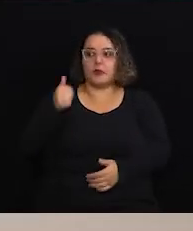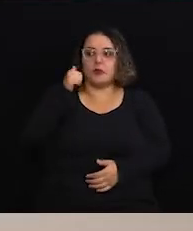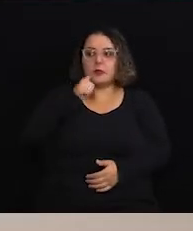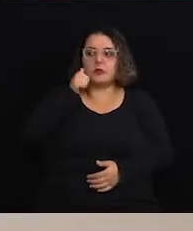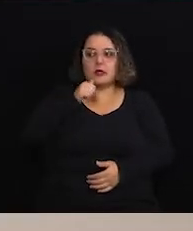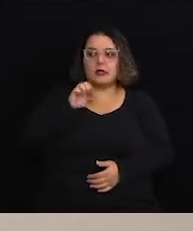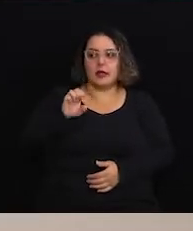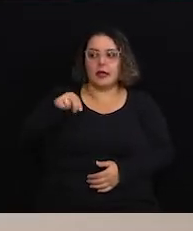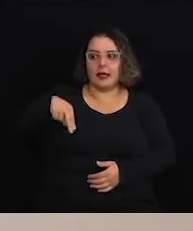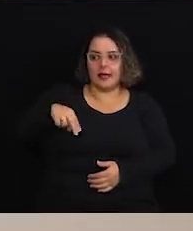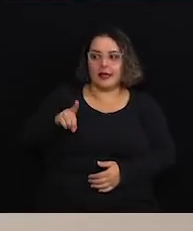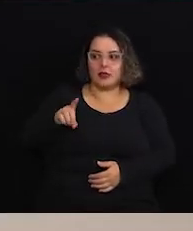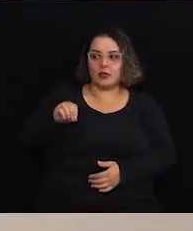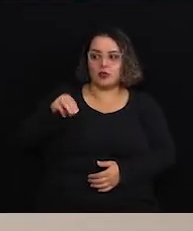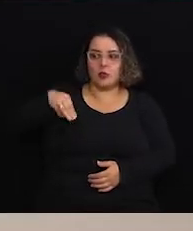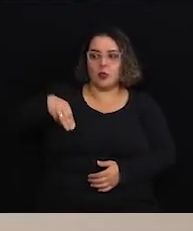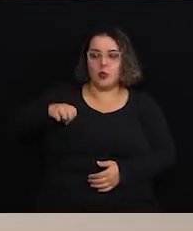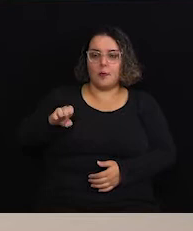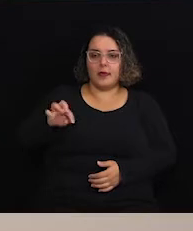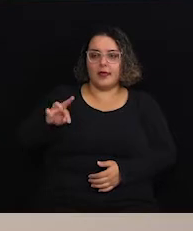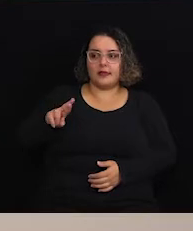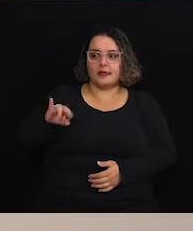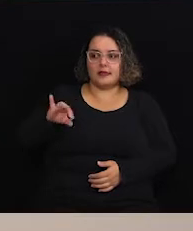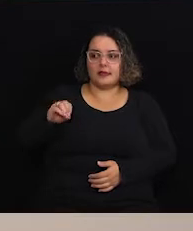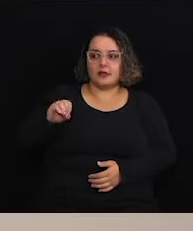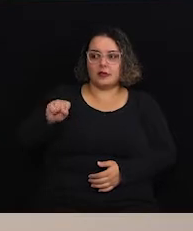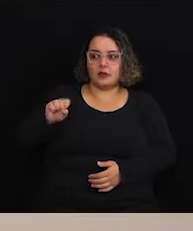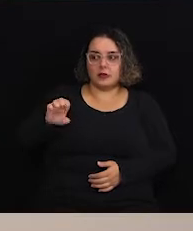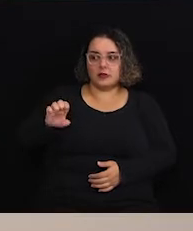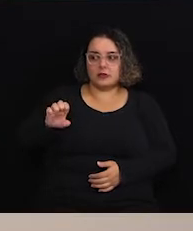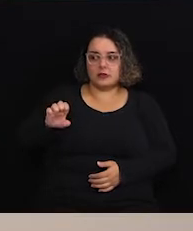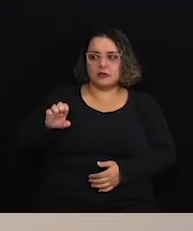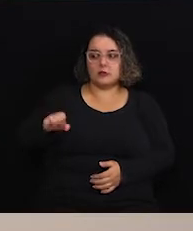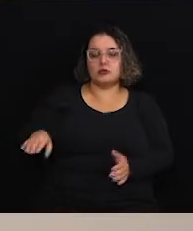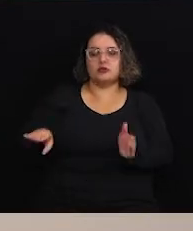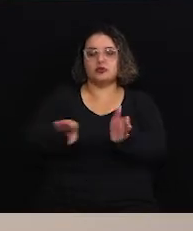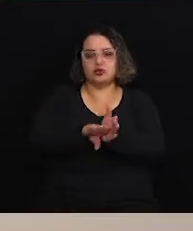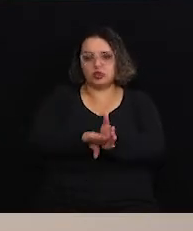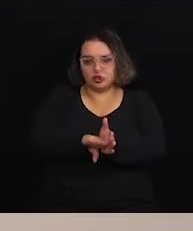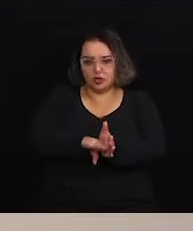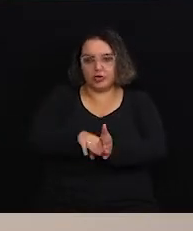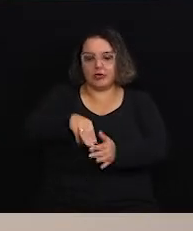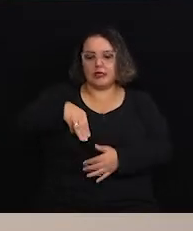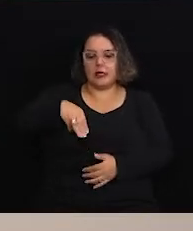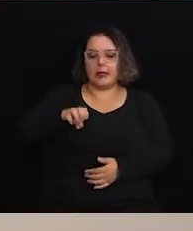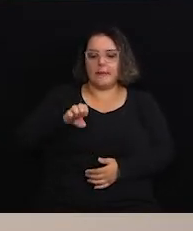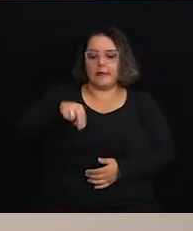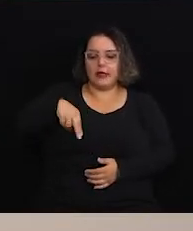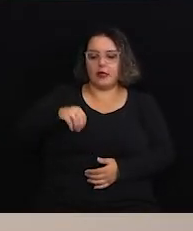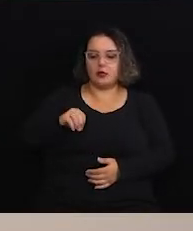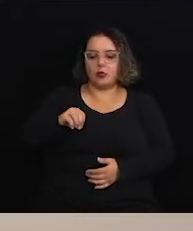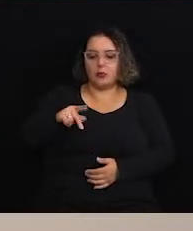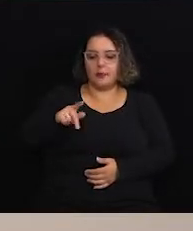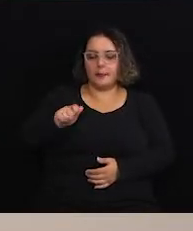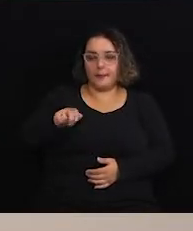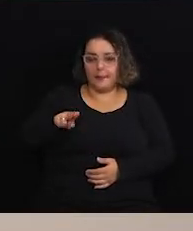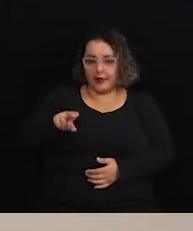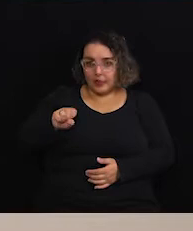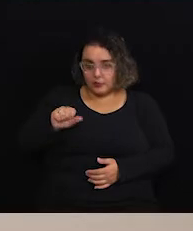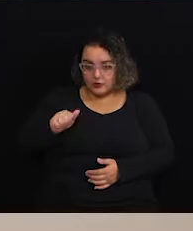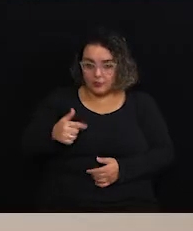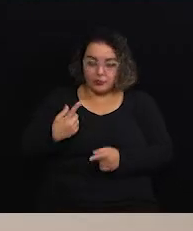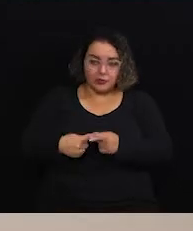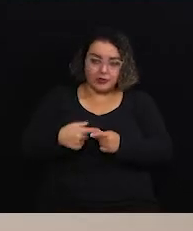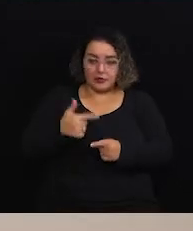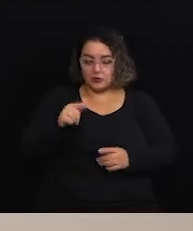endometriose, quando ela chega na menopausa, por conta dela não ter toda essa parte hormonal, né, ela é considerada tratada. Mas, em